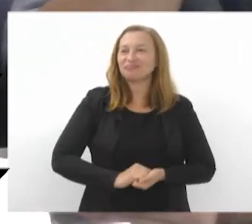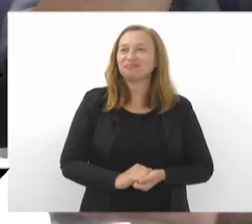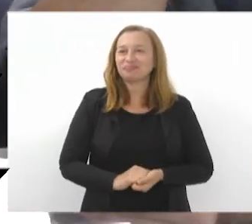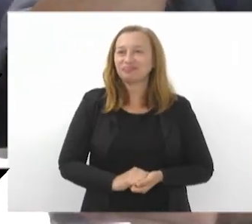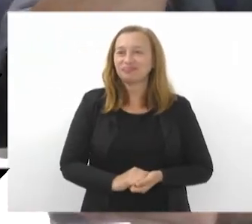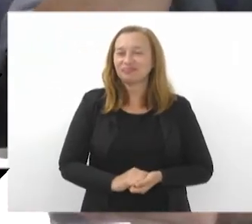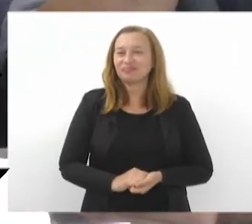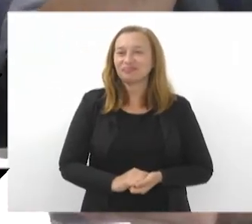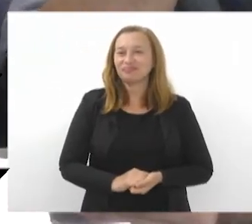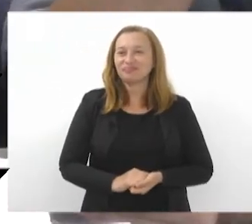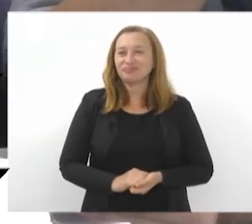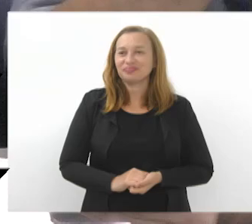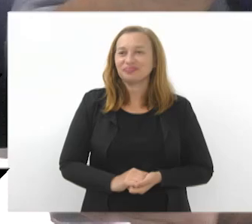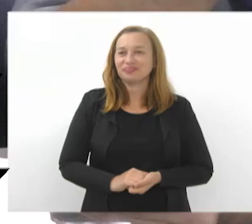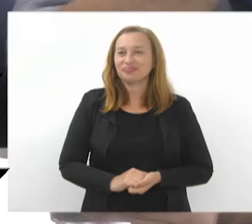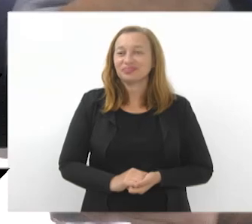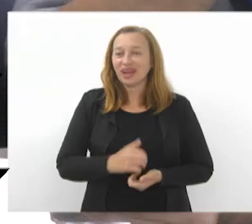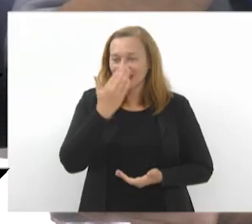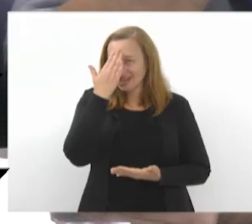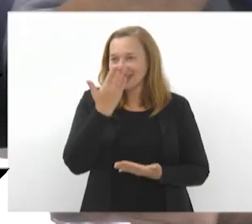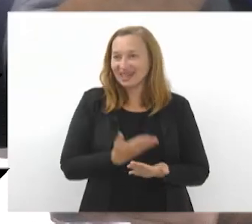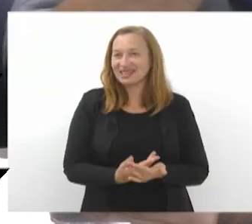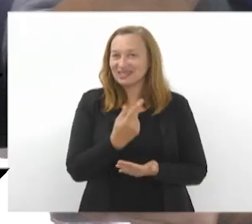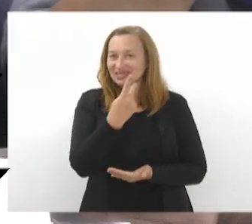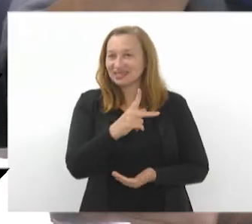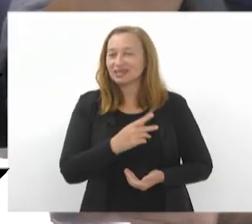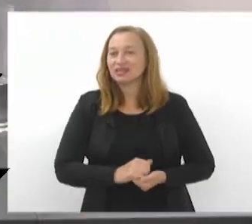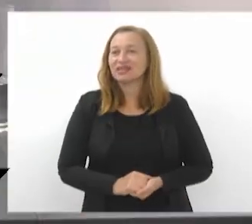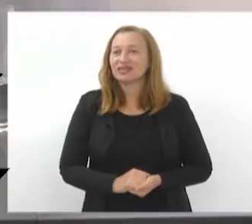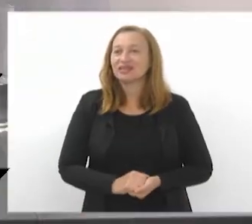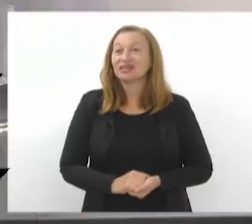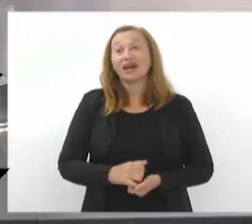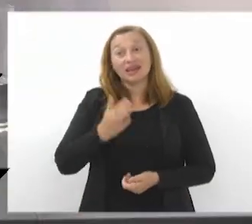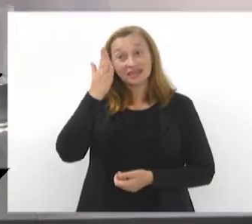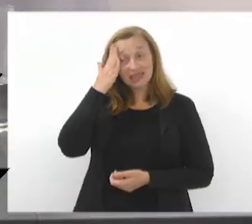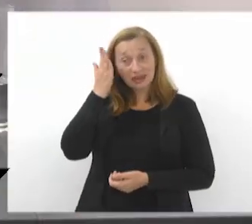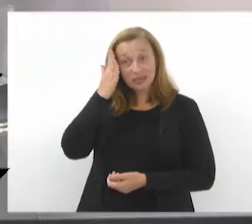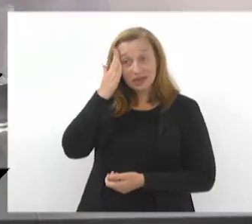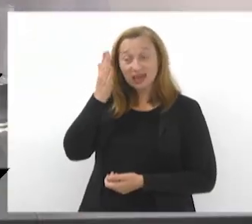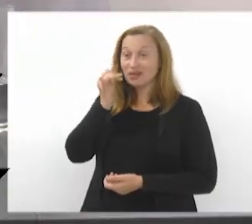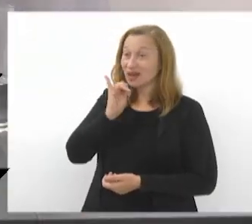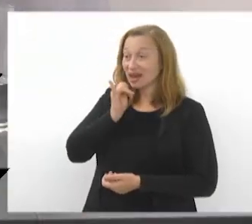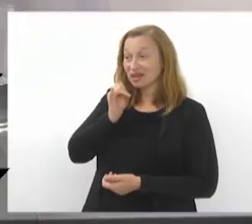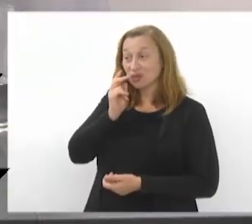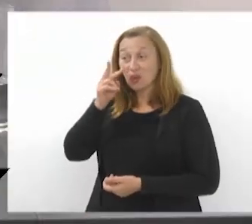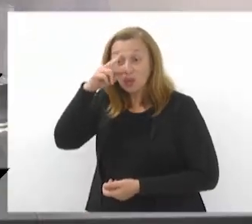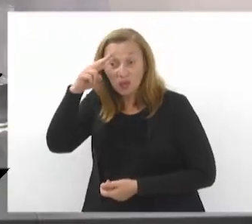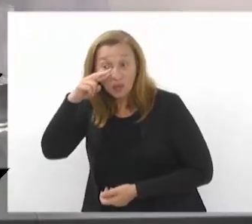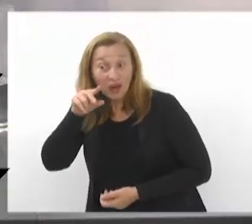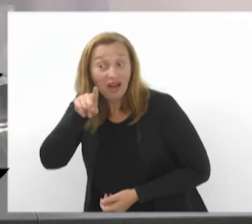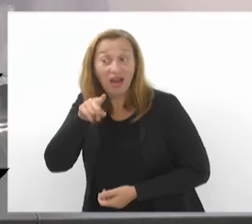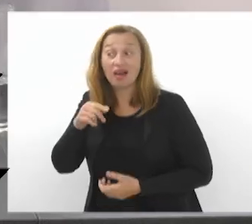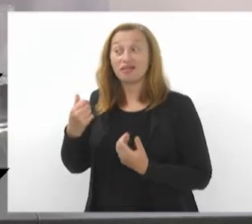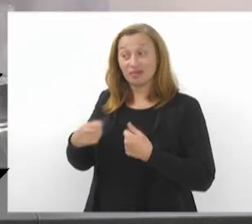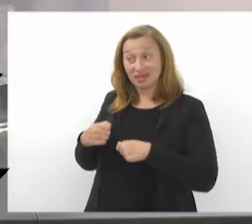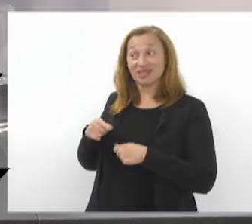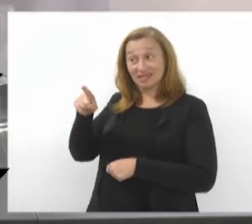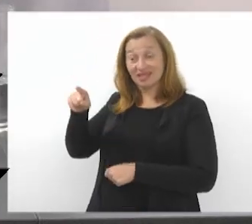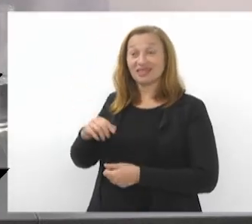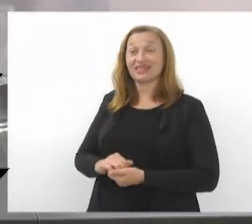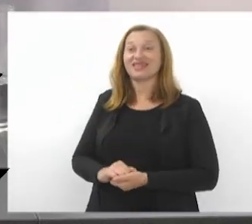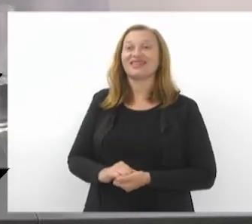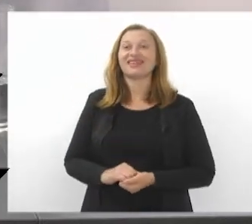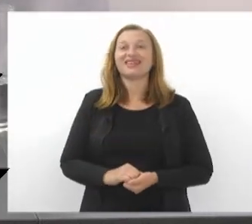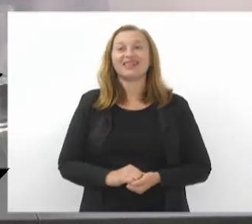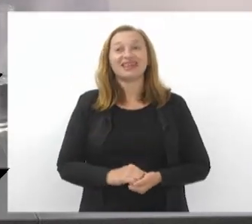Eu voto com o relator em confiança. Tem que saber se o relator foi lá fazer a inspeção. Deveria. Não.